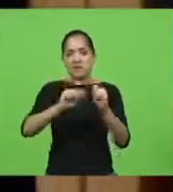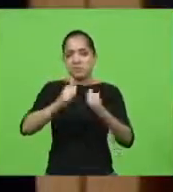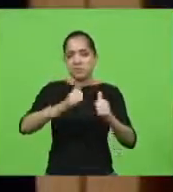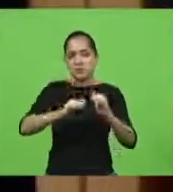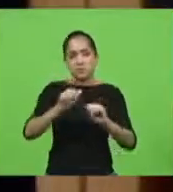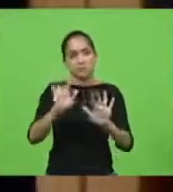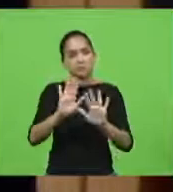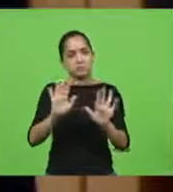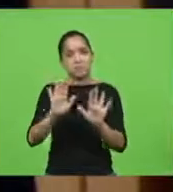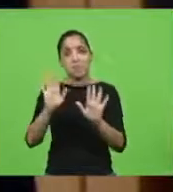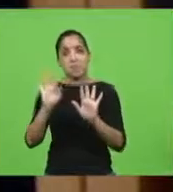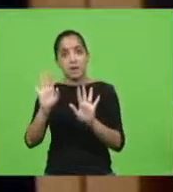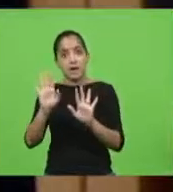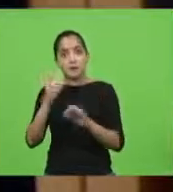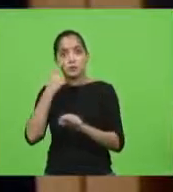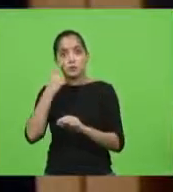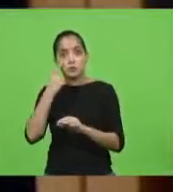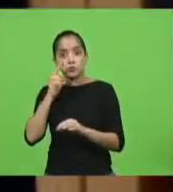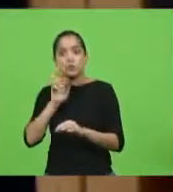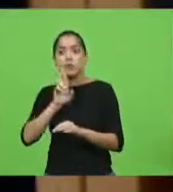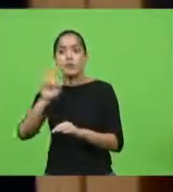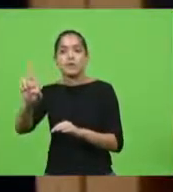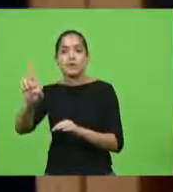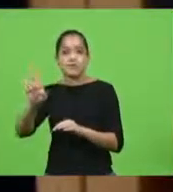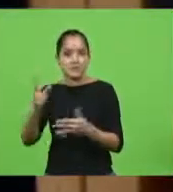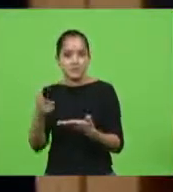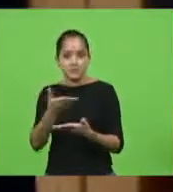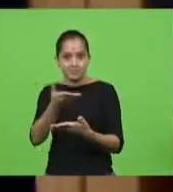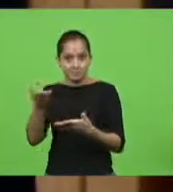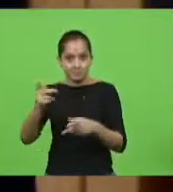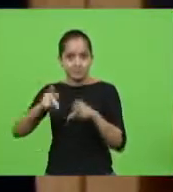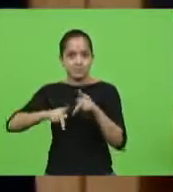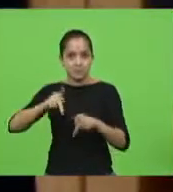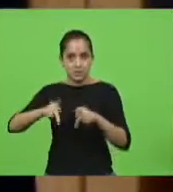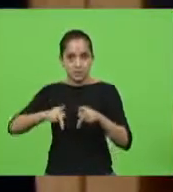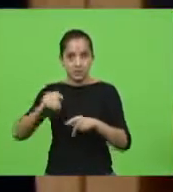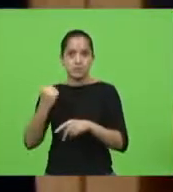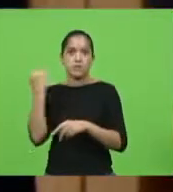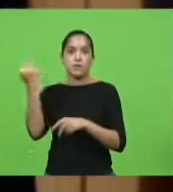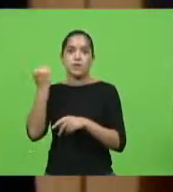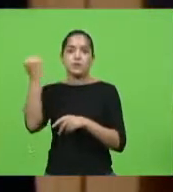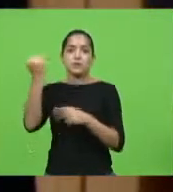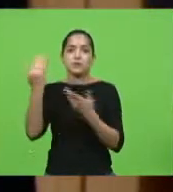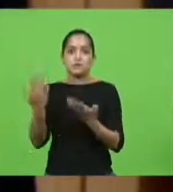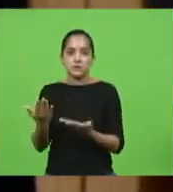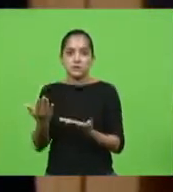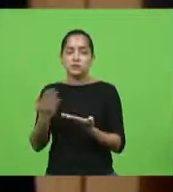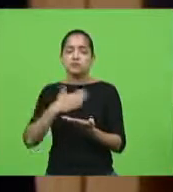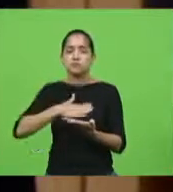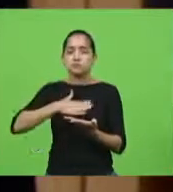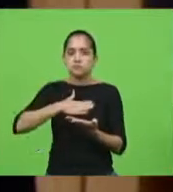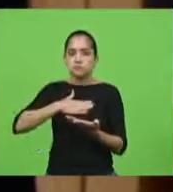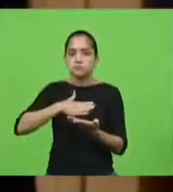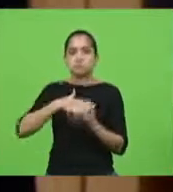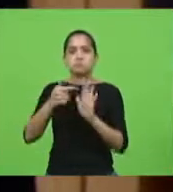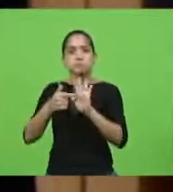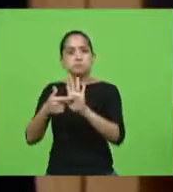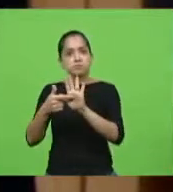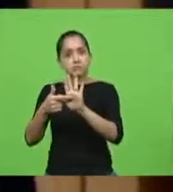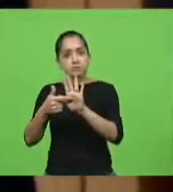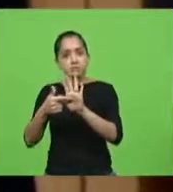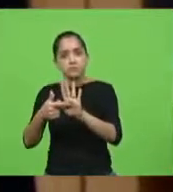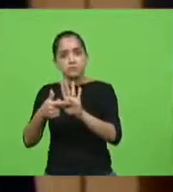os resultados que se oferta para a população, sim. E eu também me sinto satisfeita com os números que Santa Catarina tem